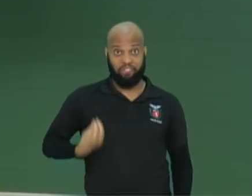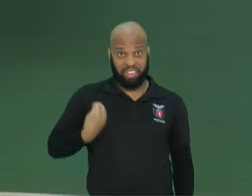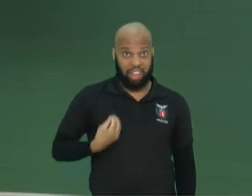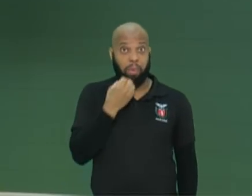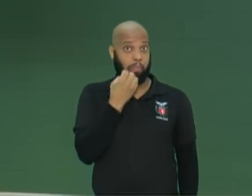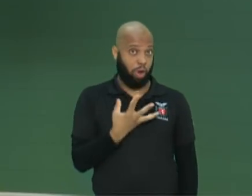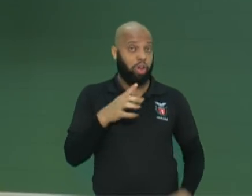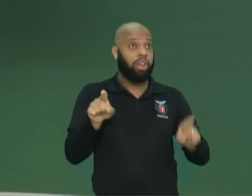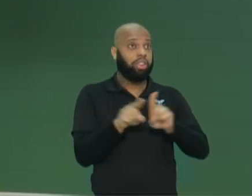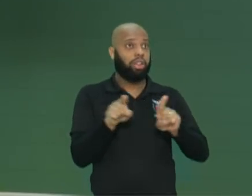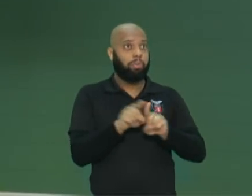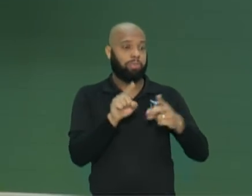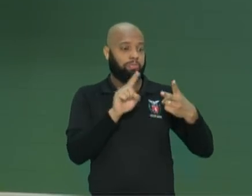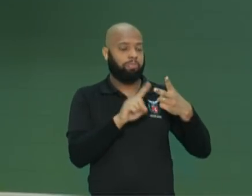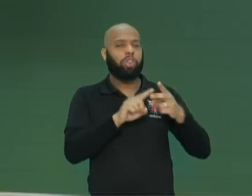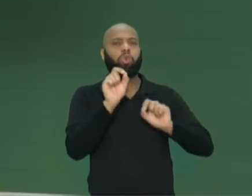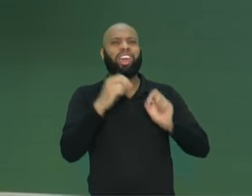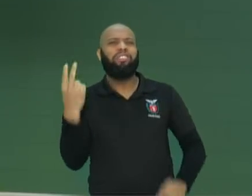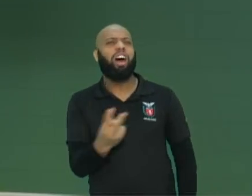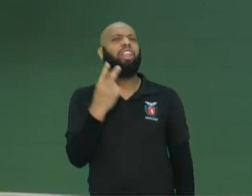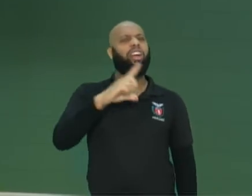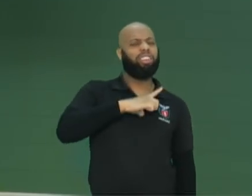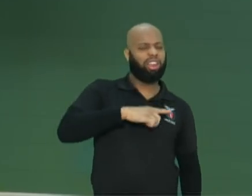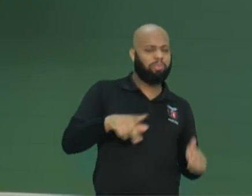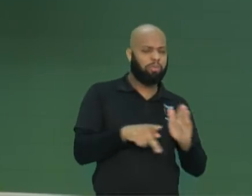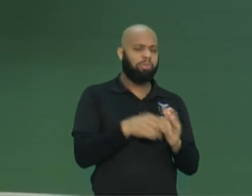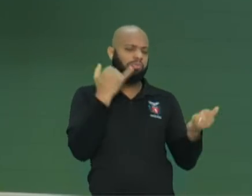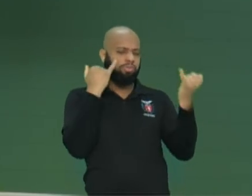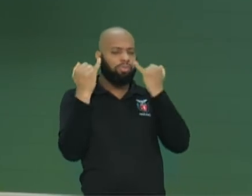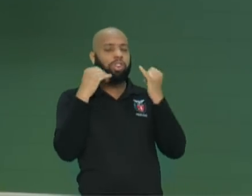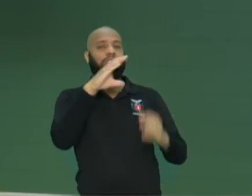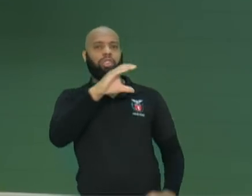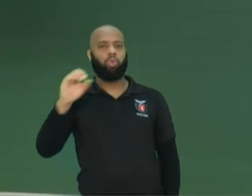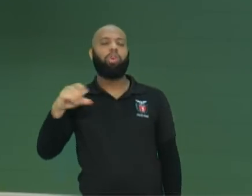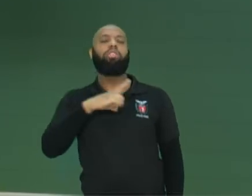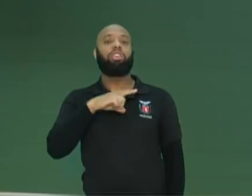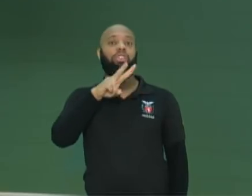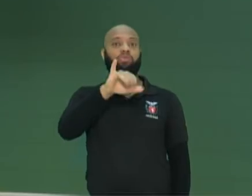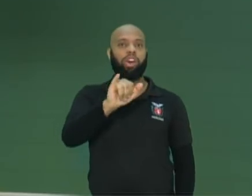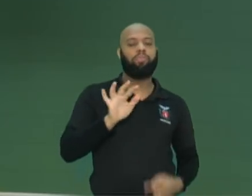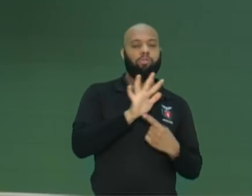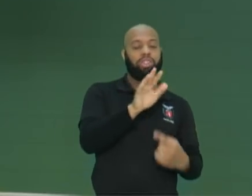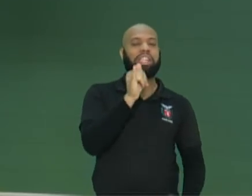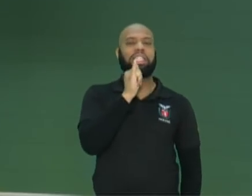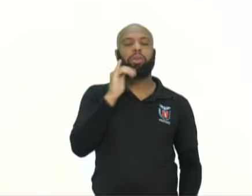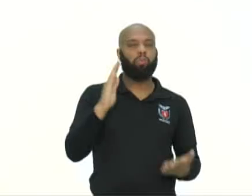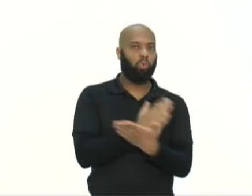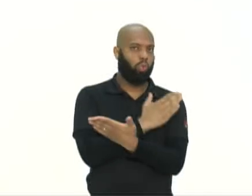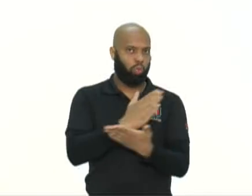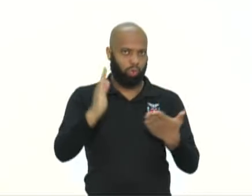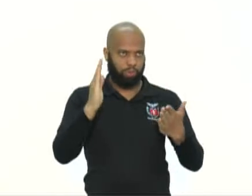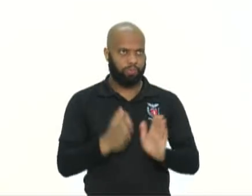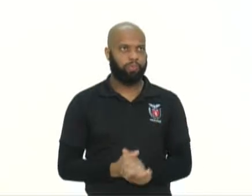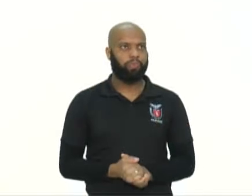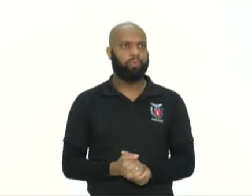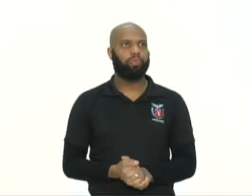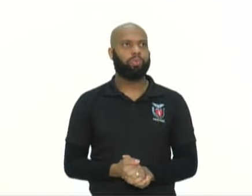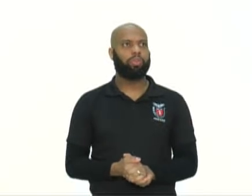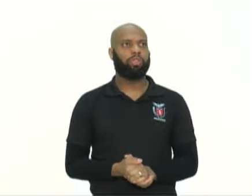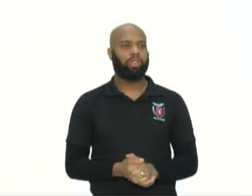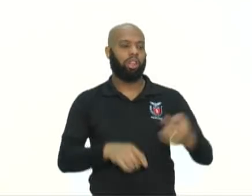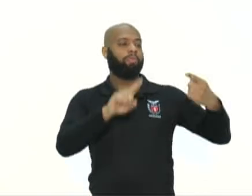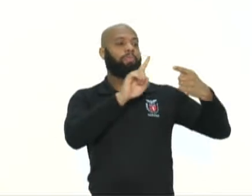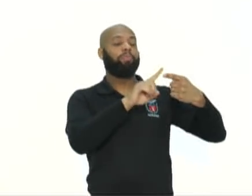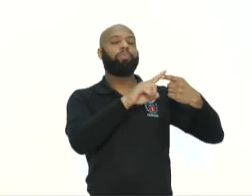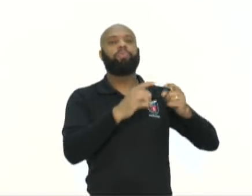e quais os valores desses índices, desses dados na região centro-oeste? Então, para vocês citarem ali alguns exemplos, né? O que que nós